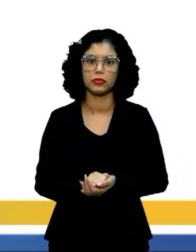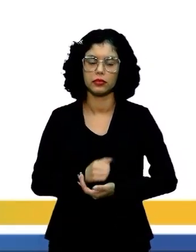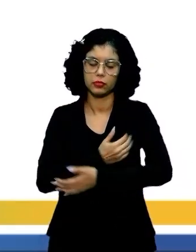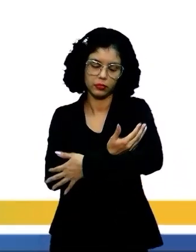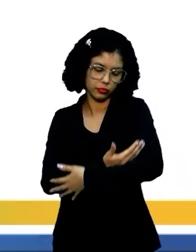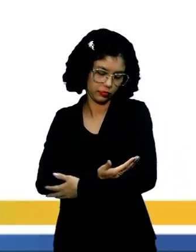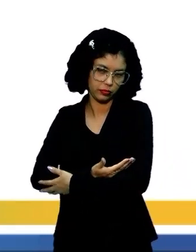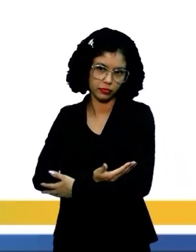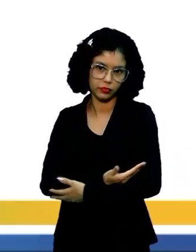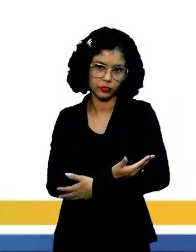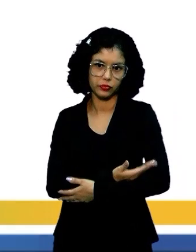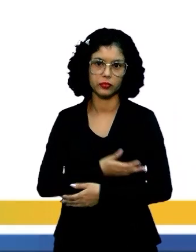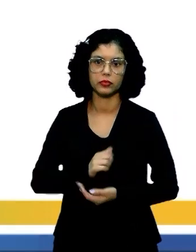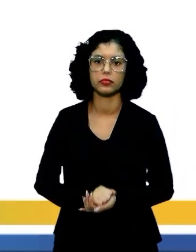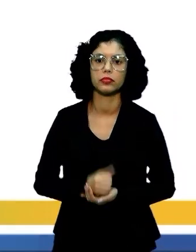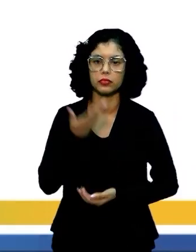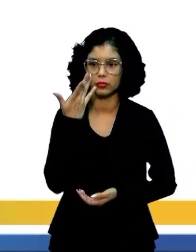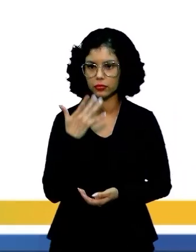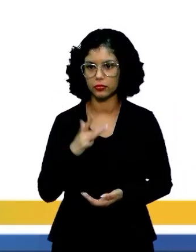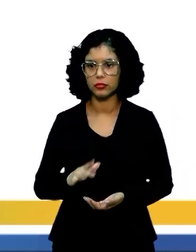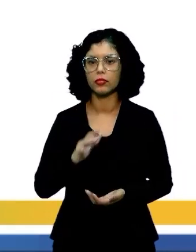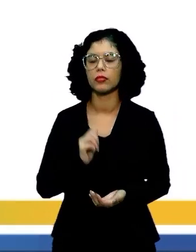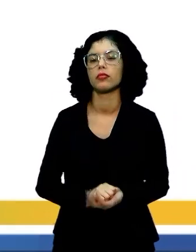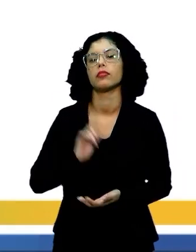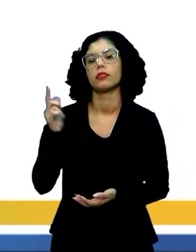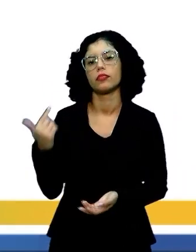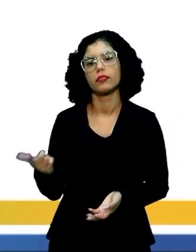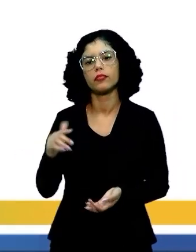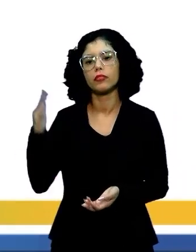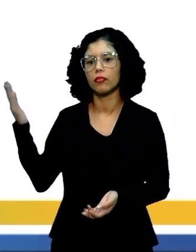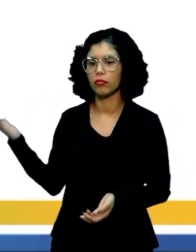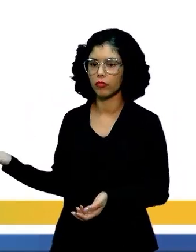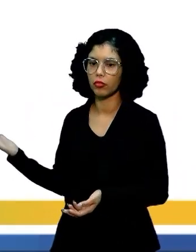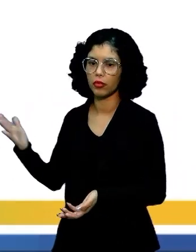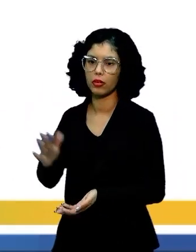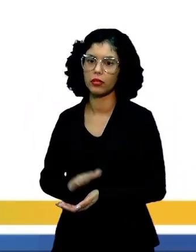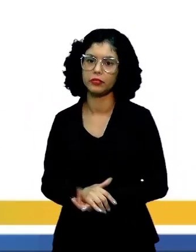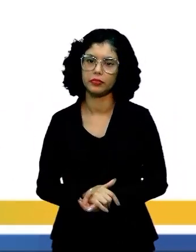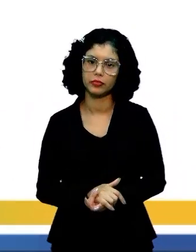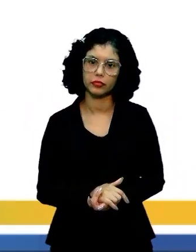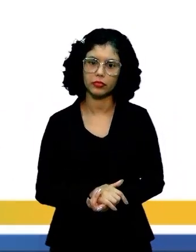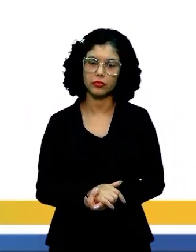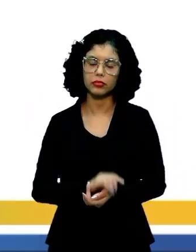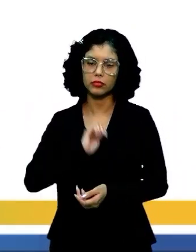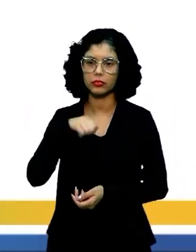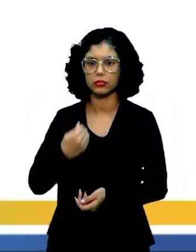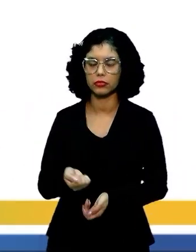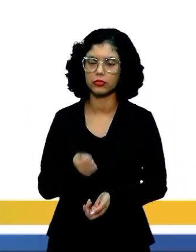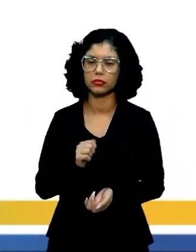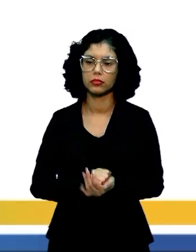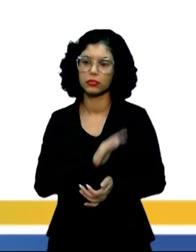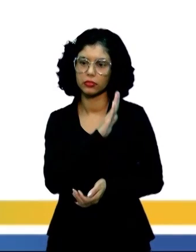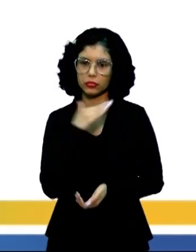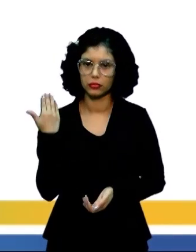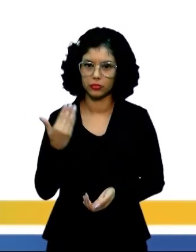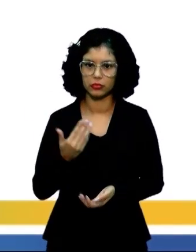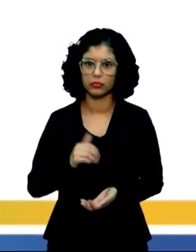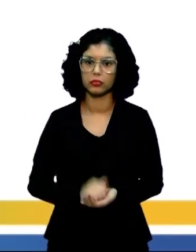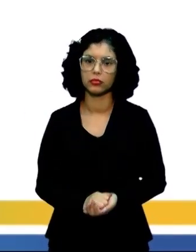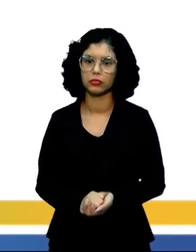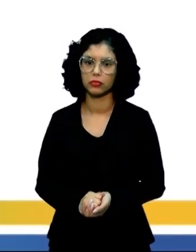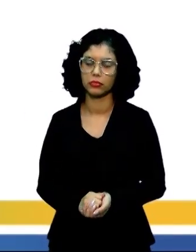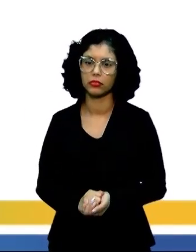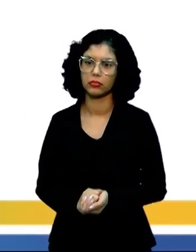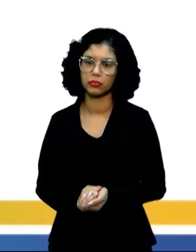a criança no braço aí, do outro lado eu tenho o símbolo aí da morte, né, da filha ou